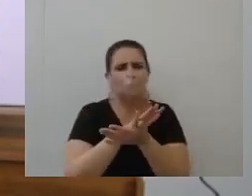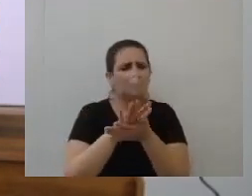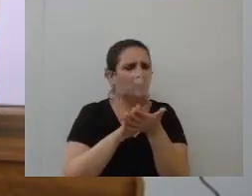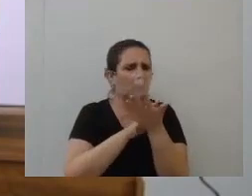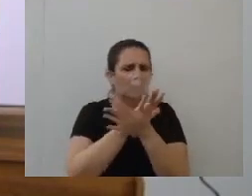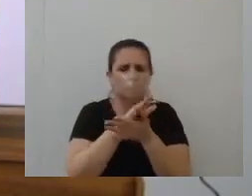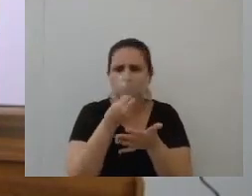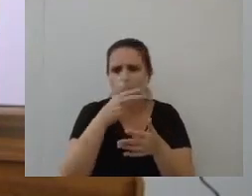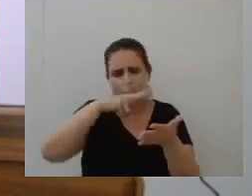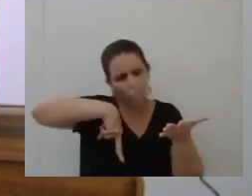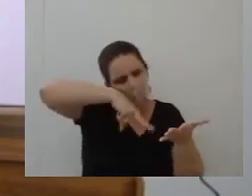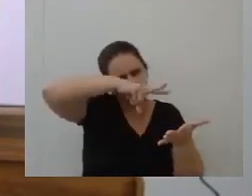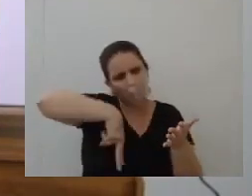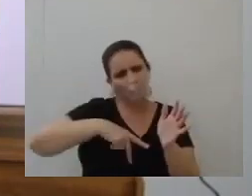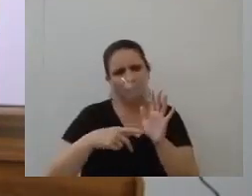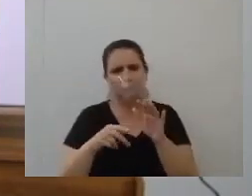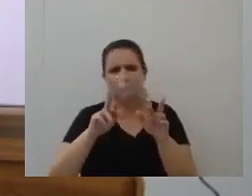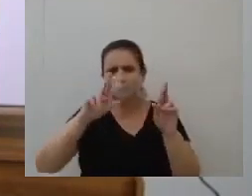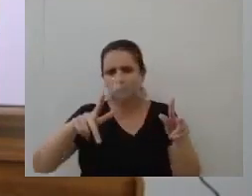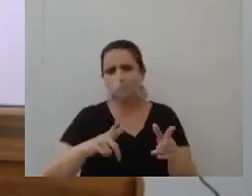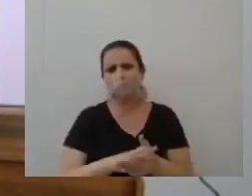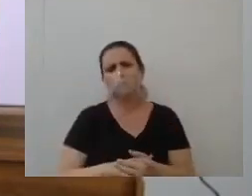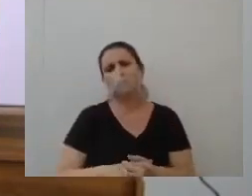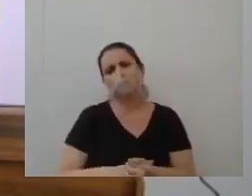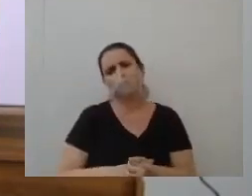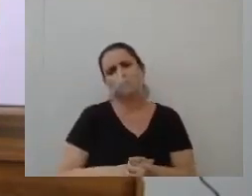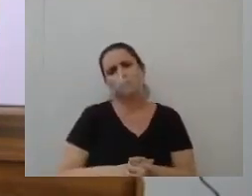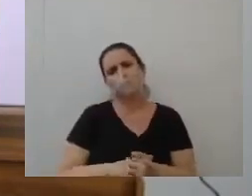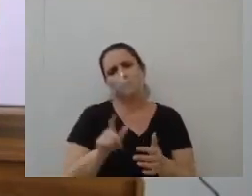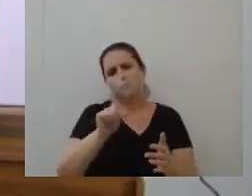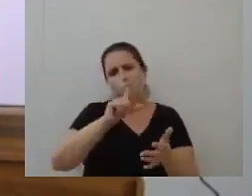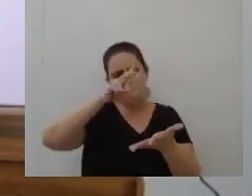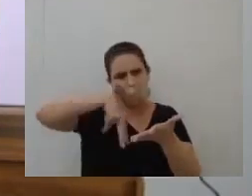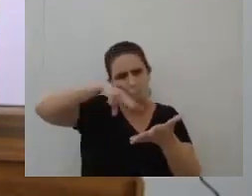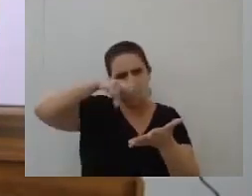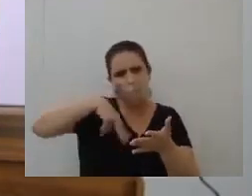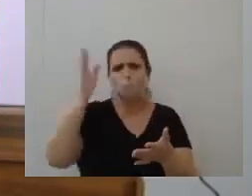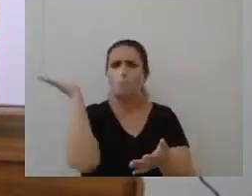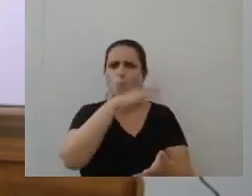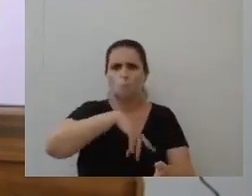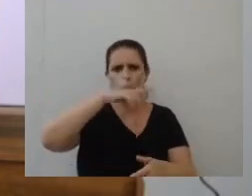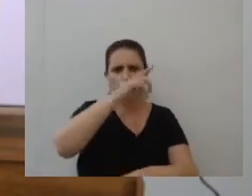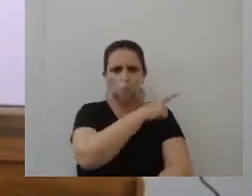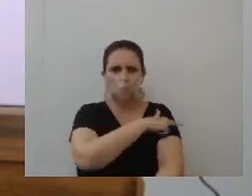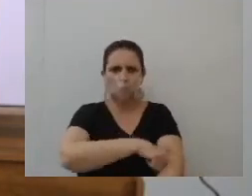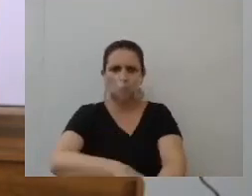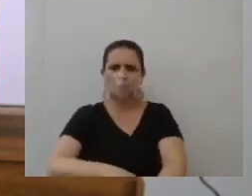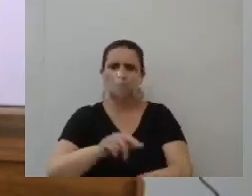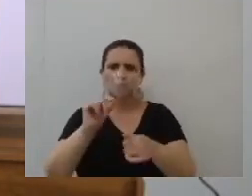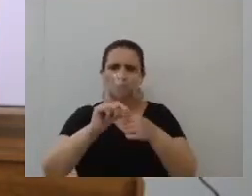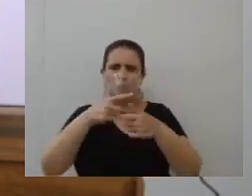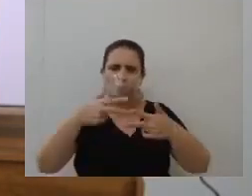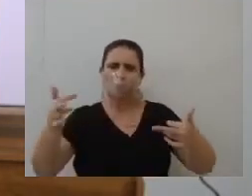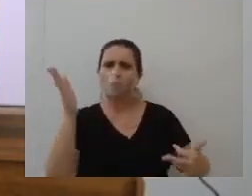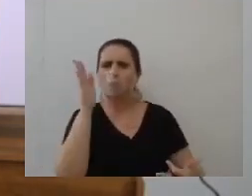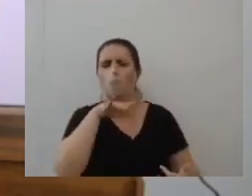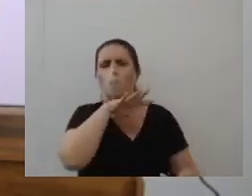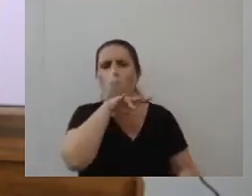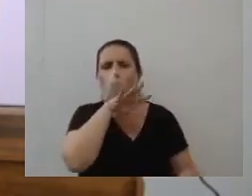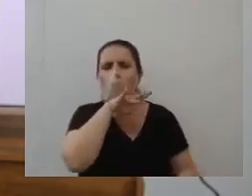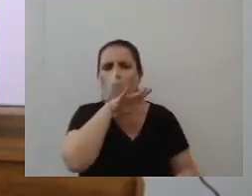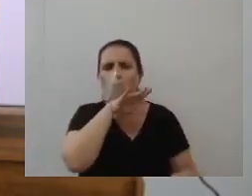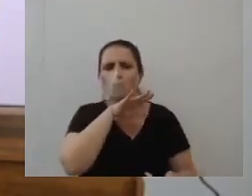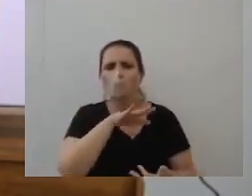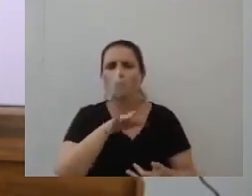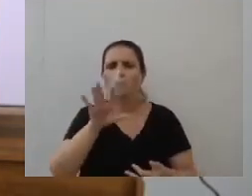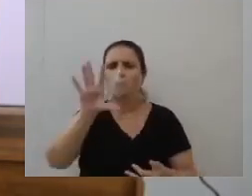Pelo contrário, mostra até que ele, por não ler e também por ser mal educado, está fazendo uma coisa ruim porque ele colocou a mão